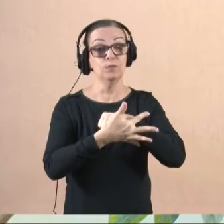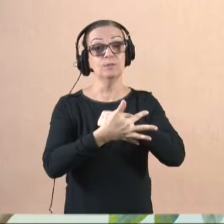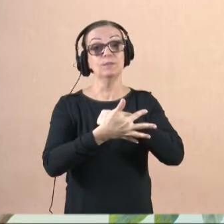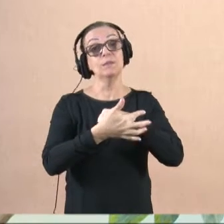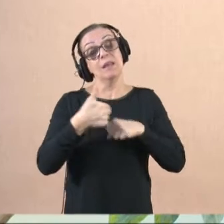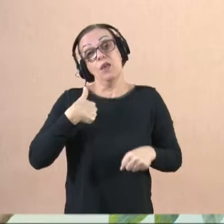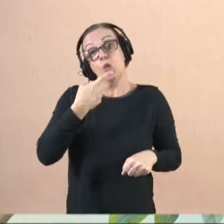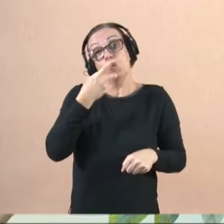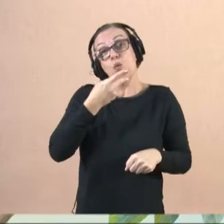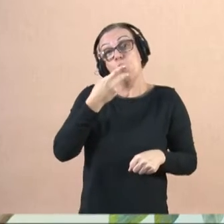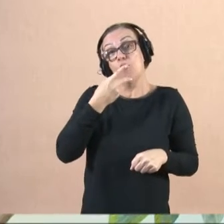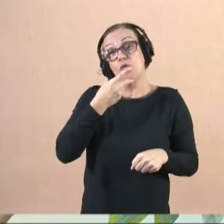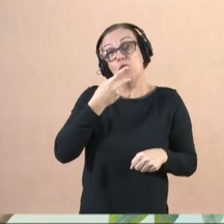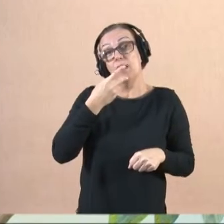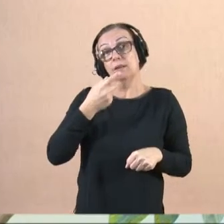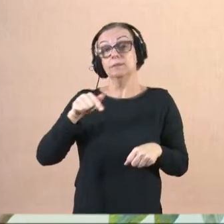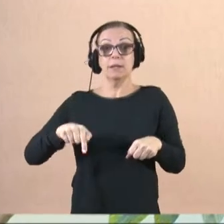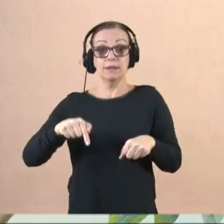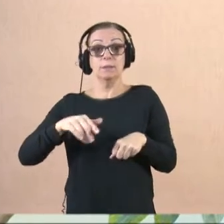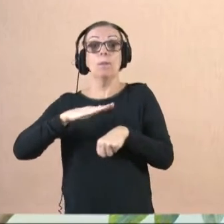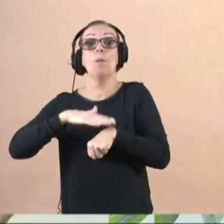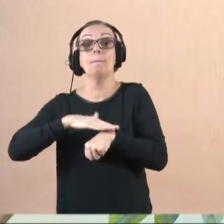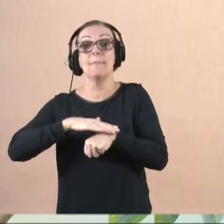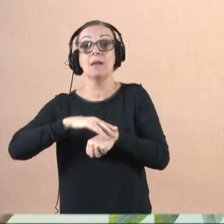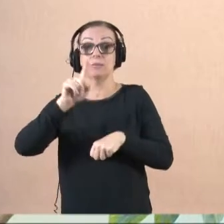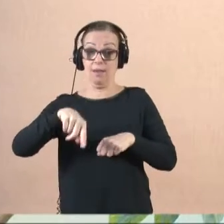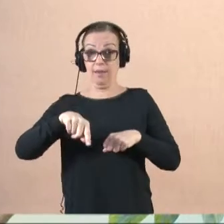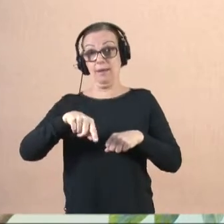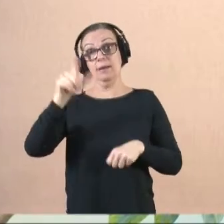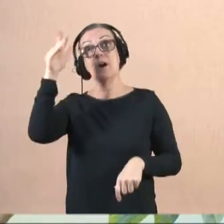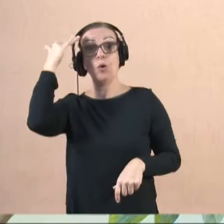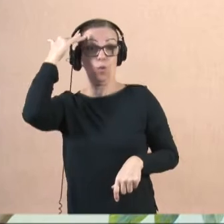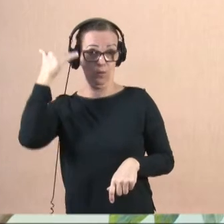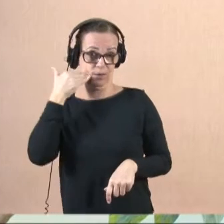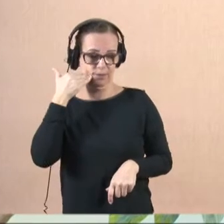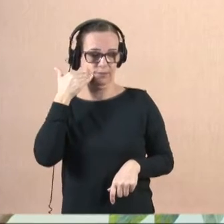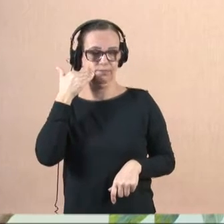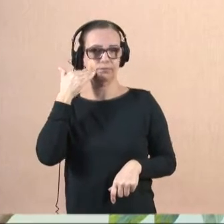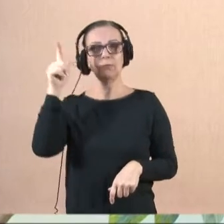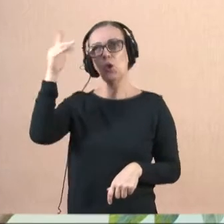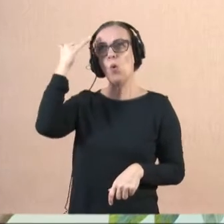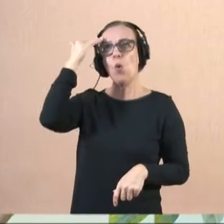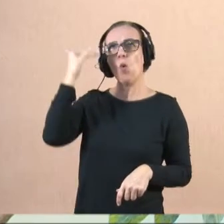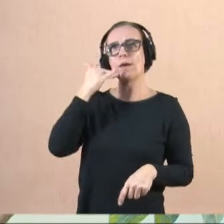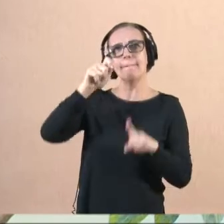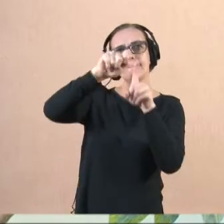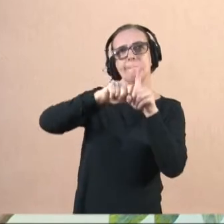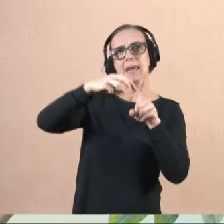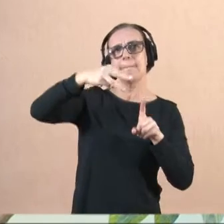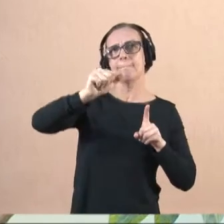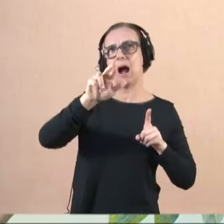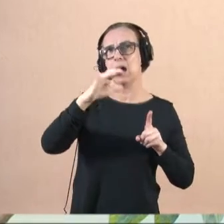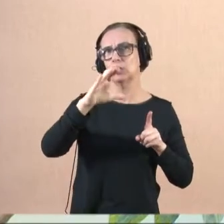me limito a falar sobre a situação da correia e na coreia até o mestre março